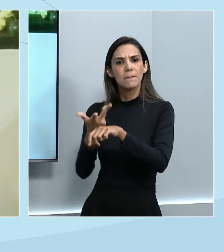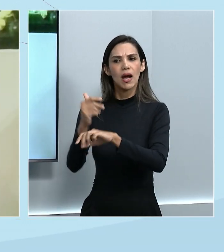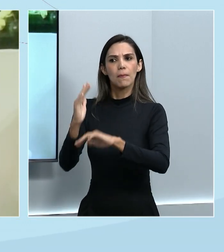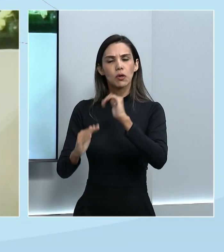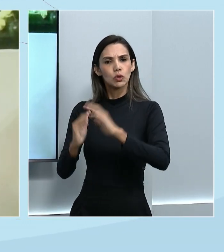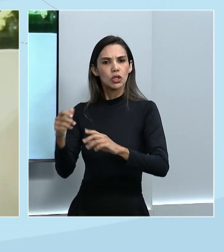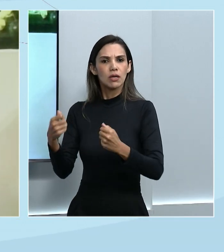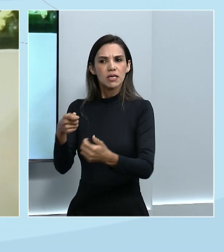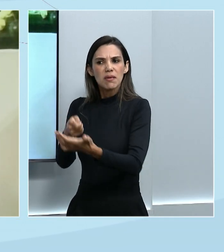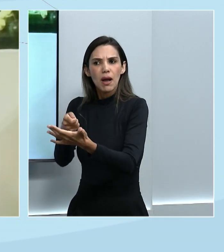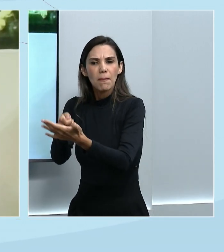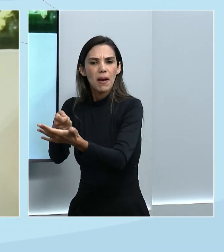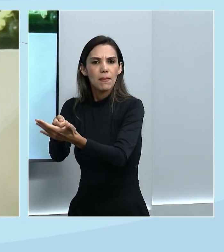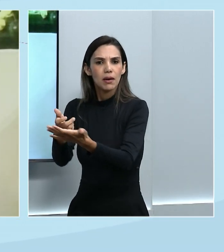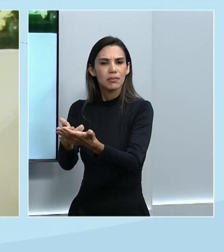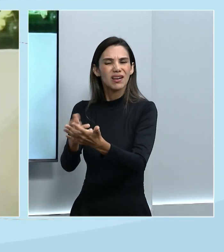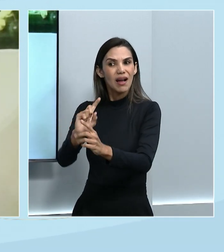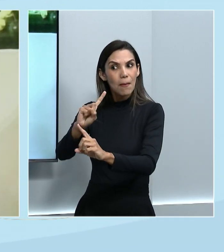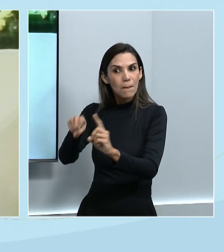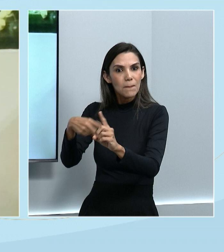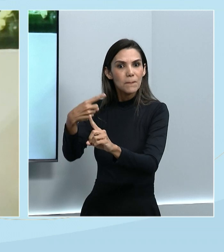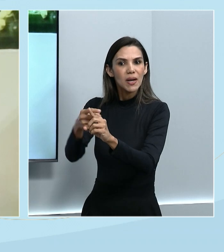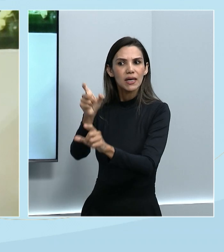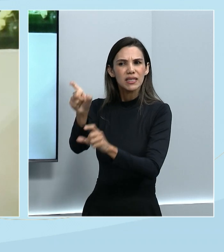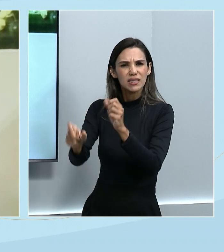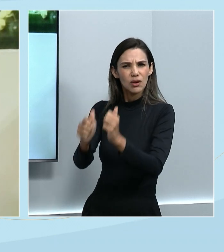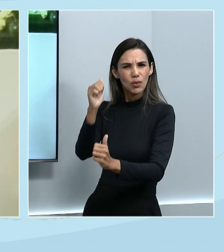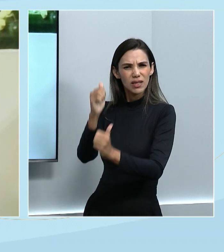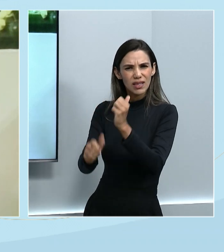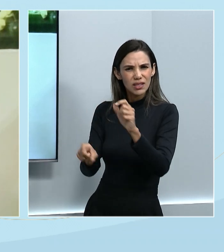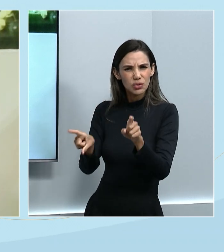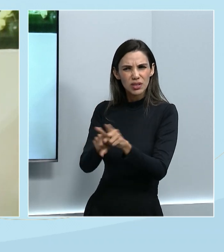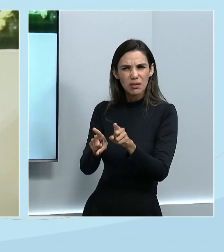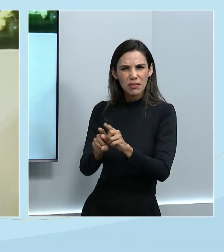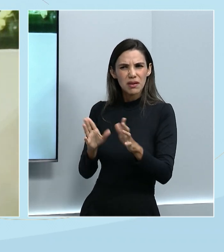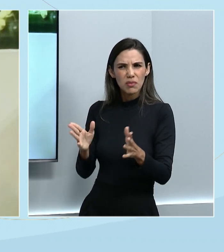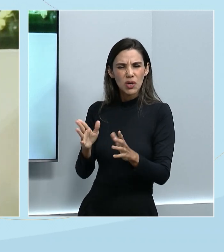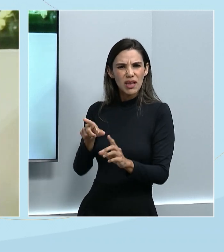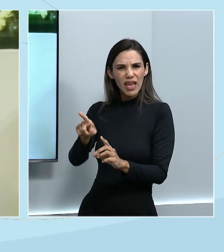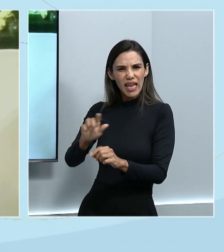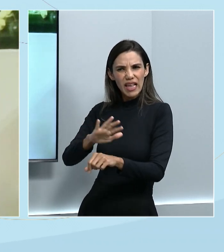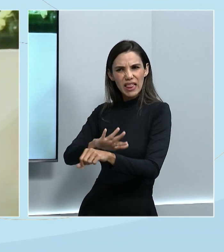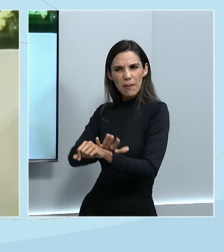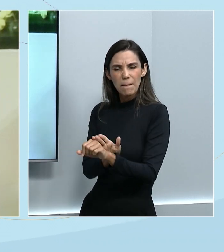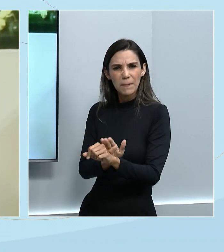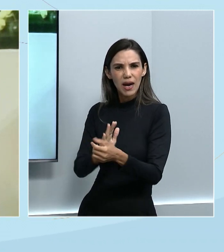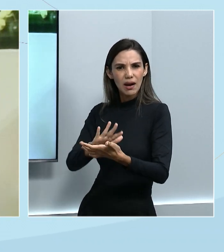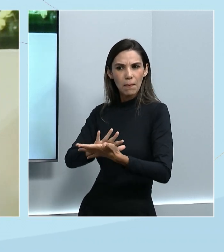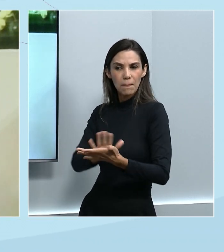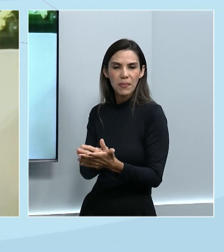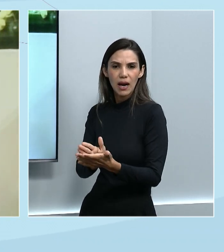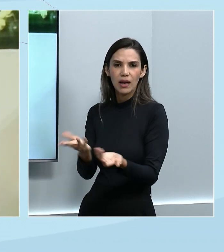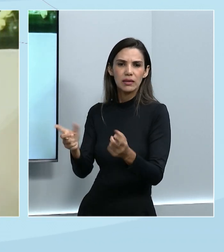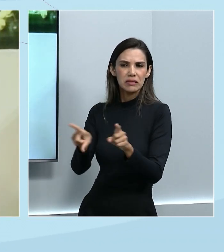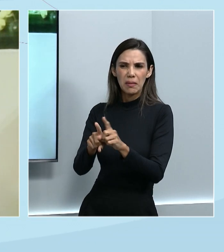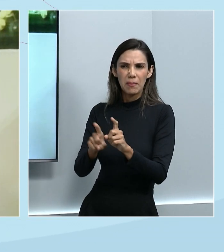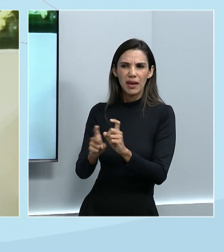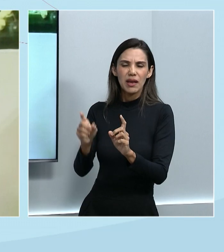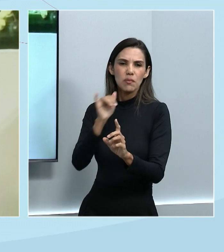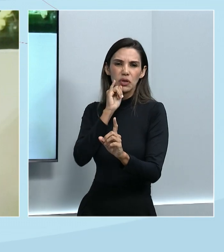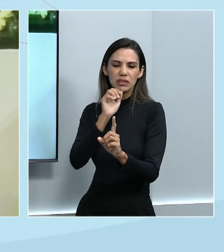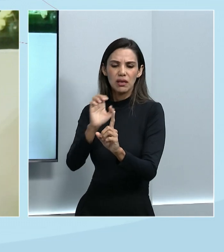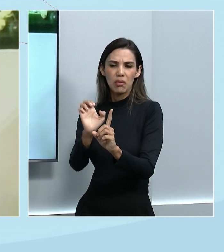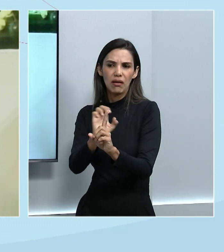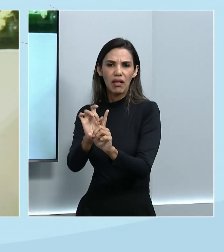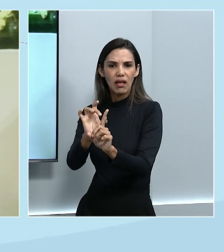quando além dessa cobrança o atleta sofre cobranças ou sofre discriminações de ordem racial, sexual ou até